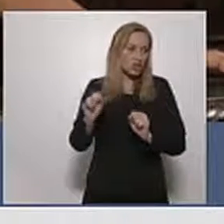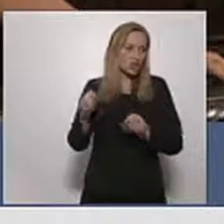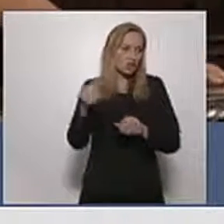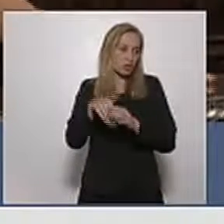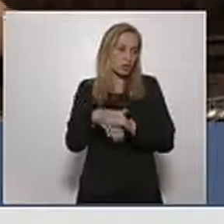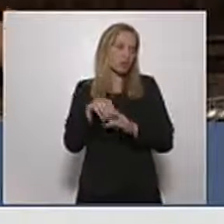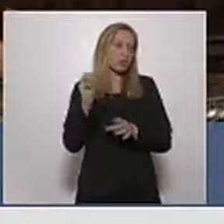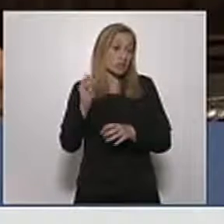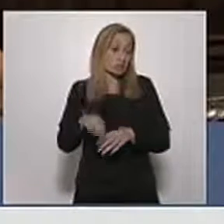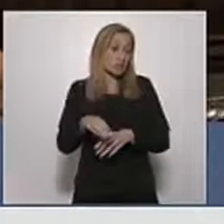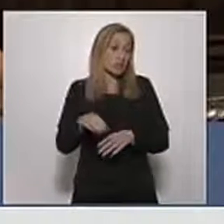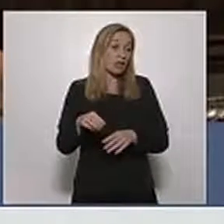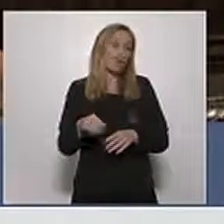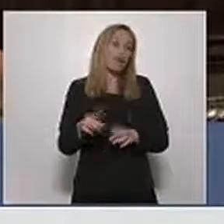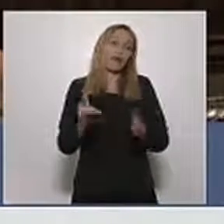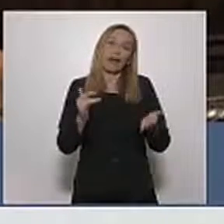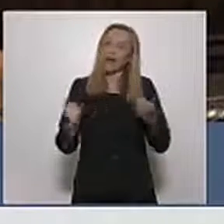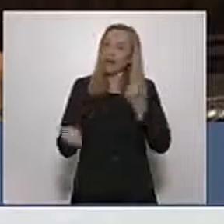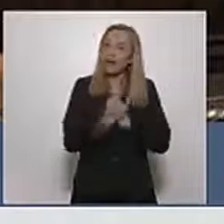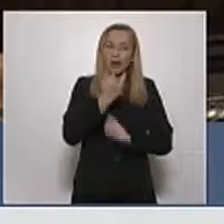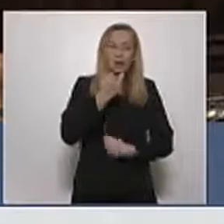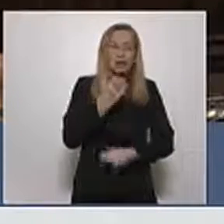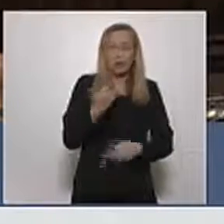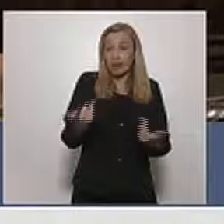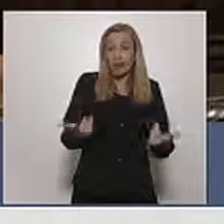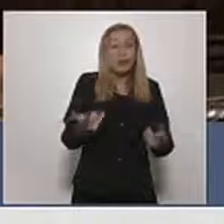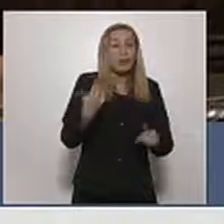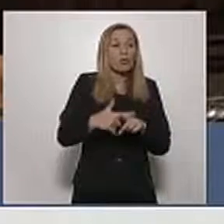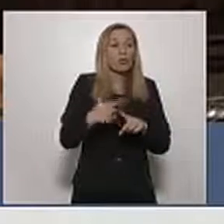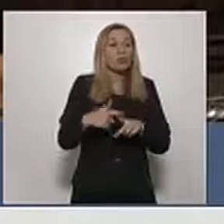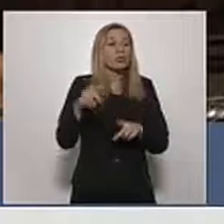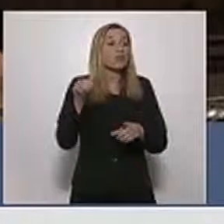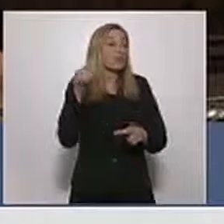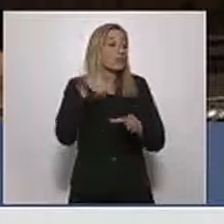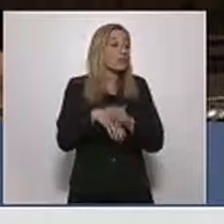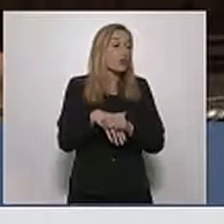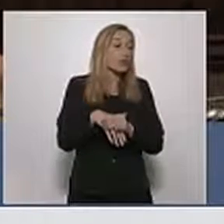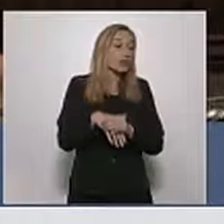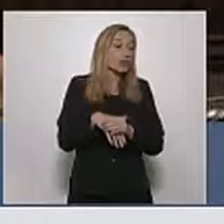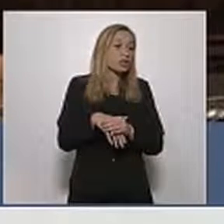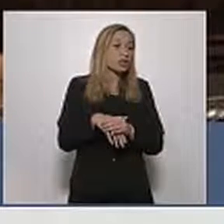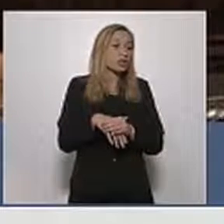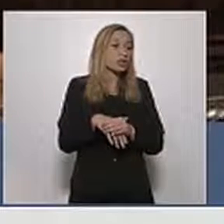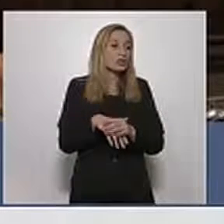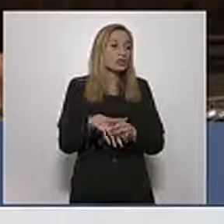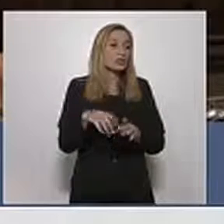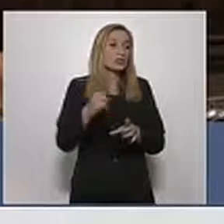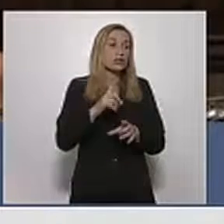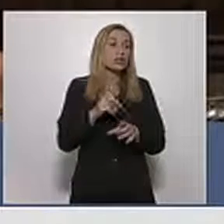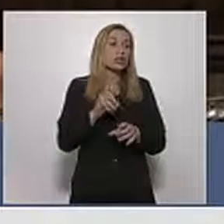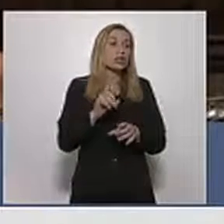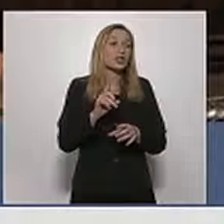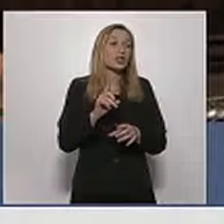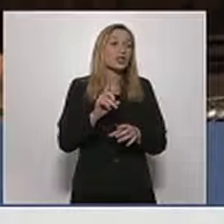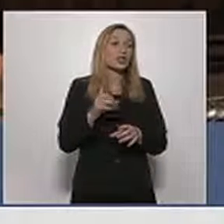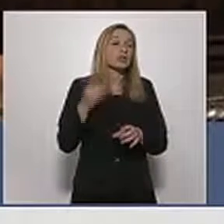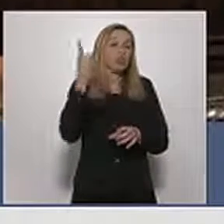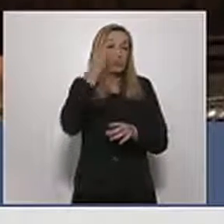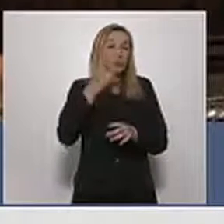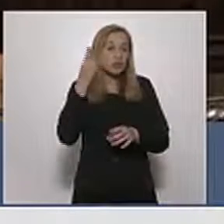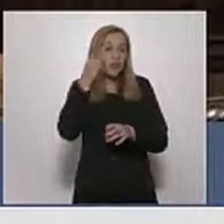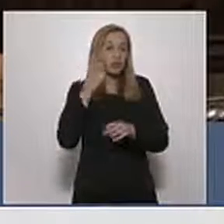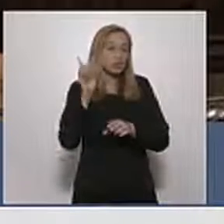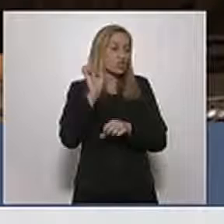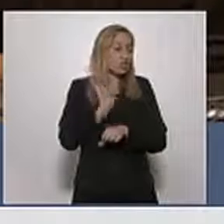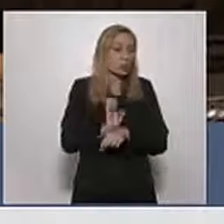né? Um engano porque, além do posse de armas, o que estava sendo votado é o fórum privilegiado para deputados estaduais. E não só a